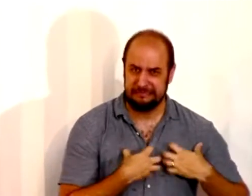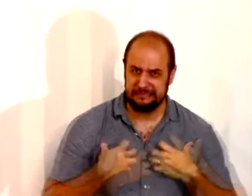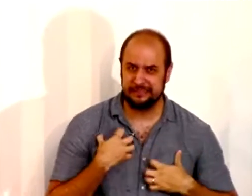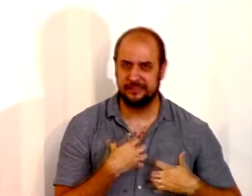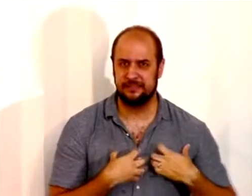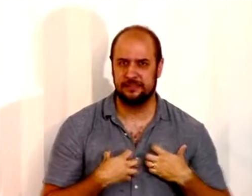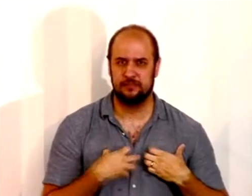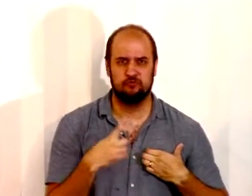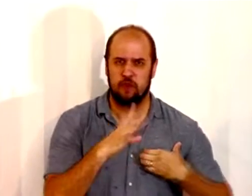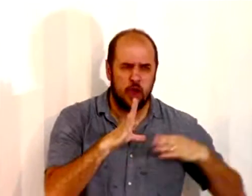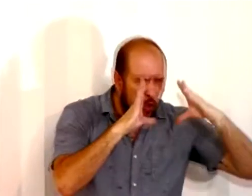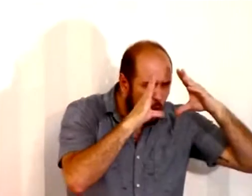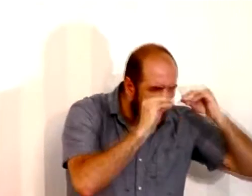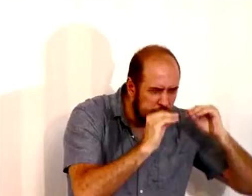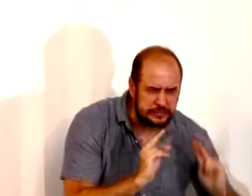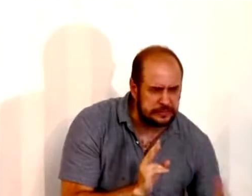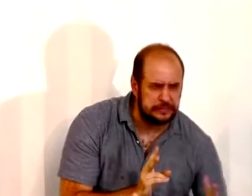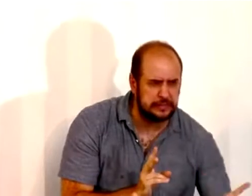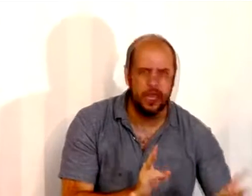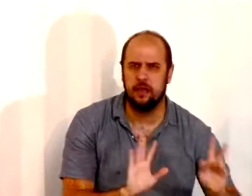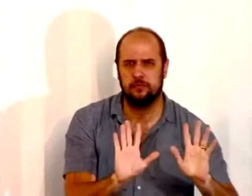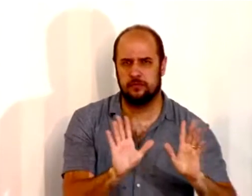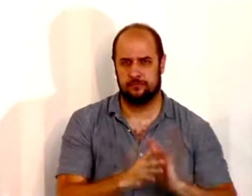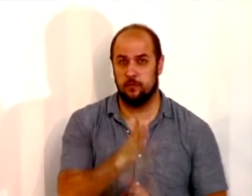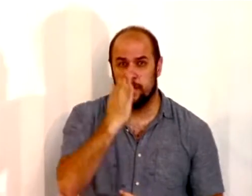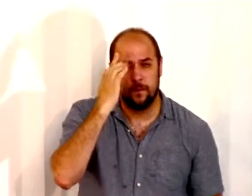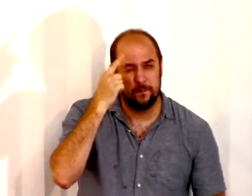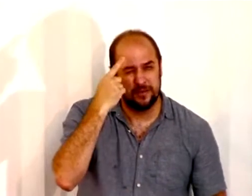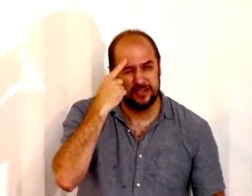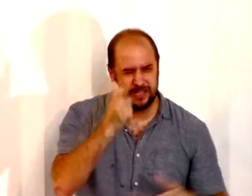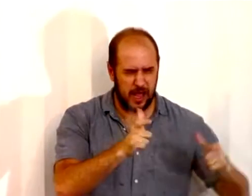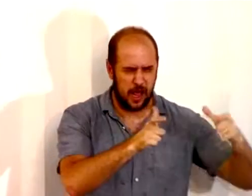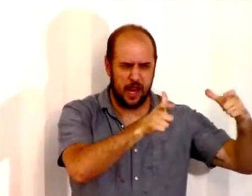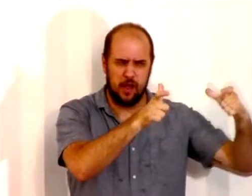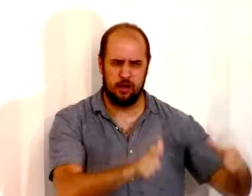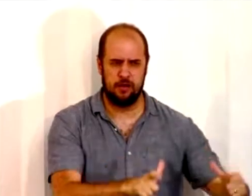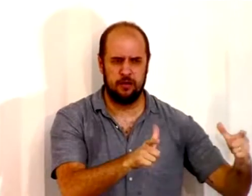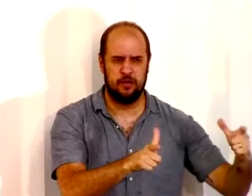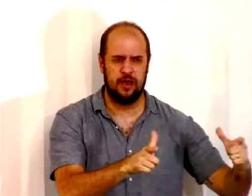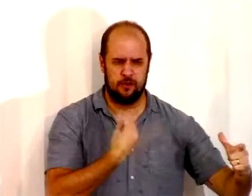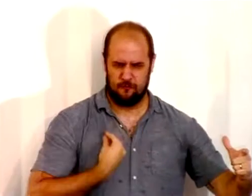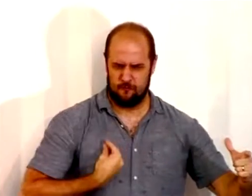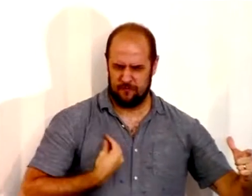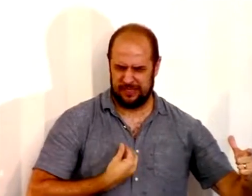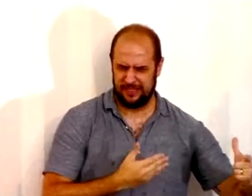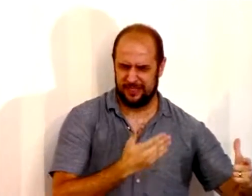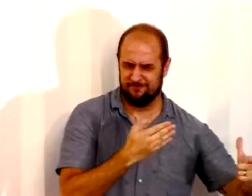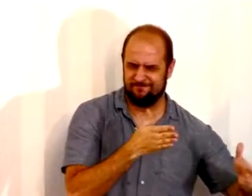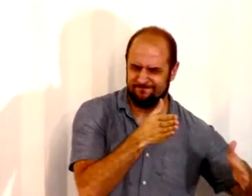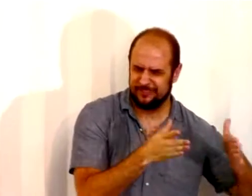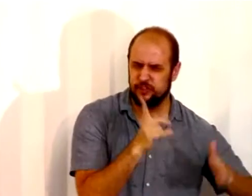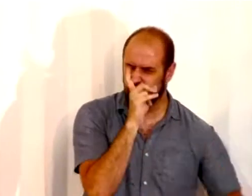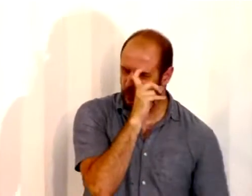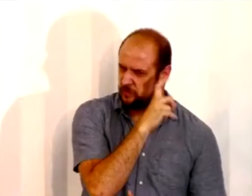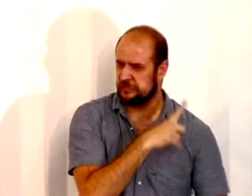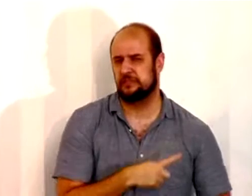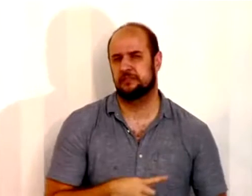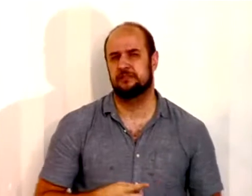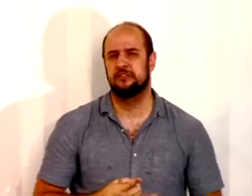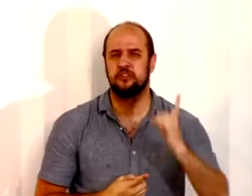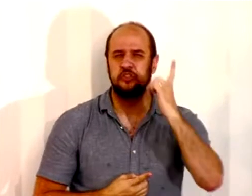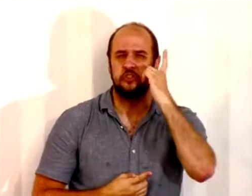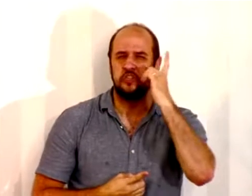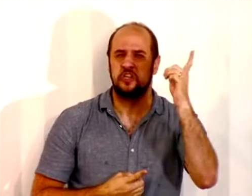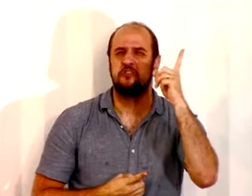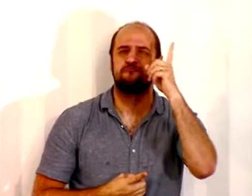a obscuridade. Tenta imaginar assim um lugar que está vivendo um período difícil, dias